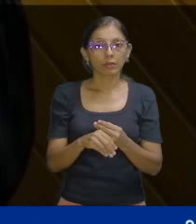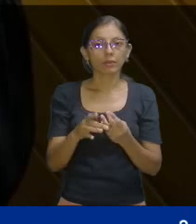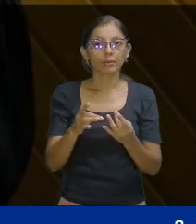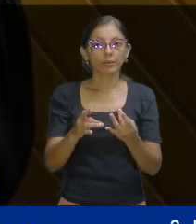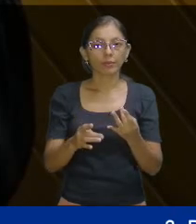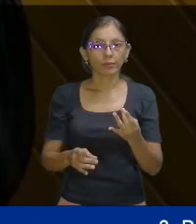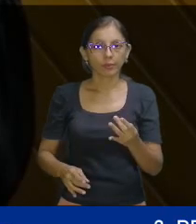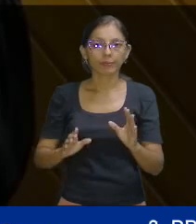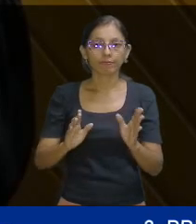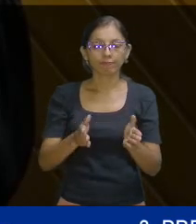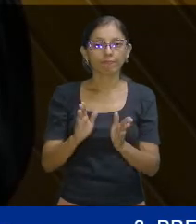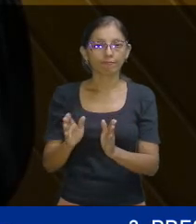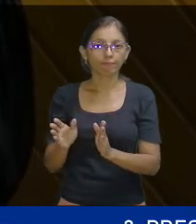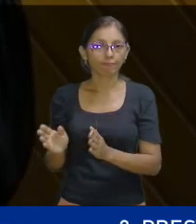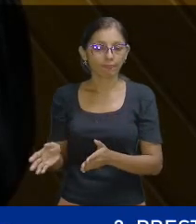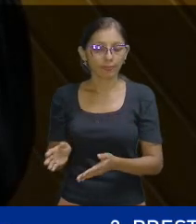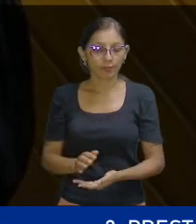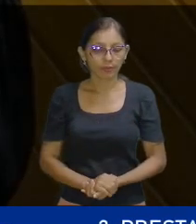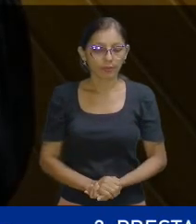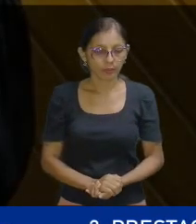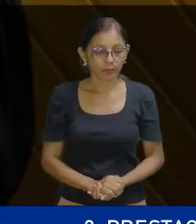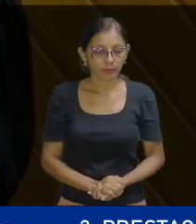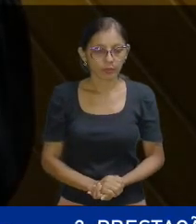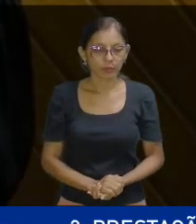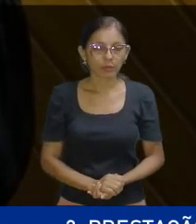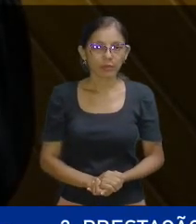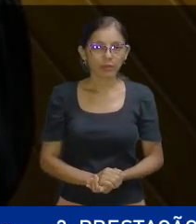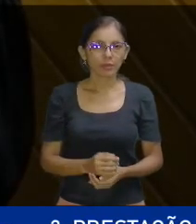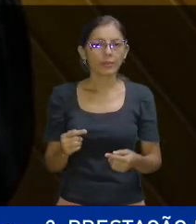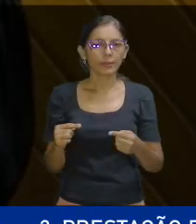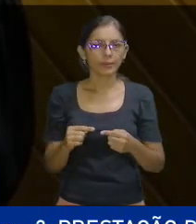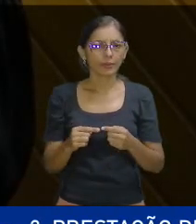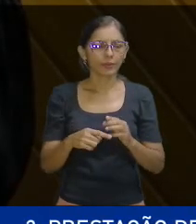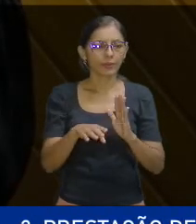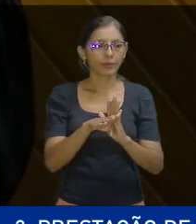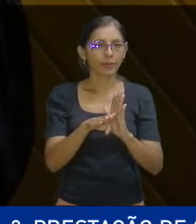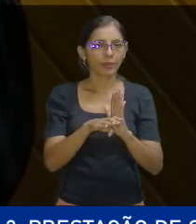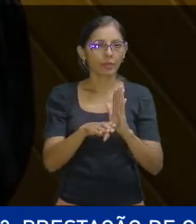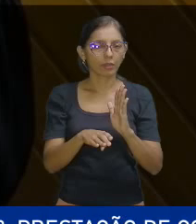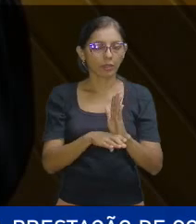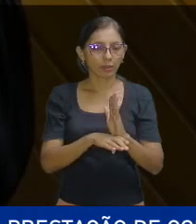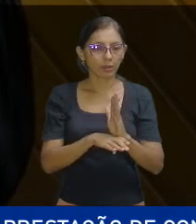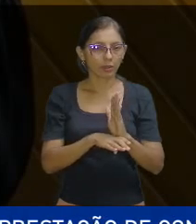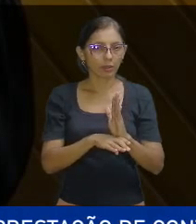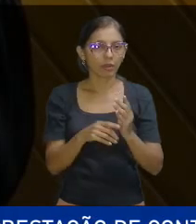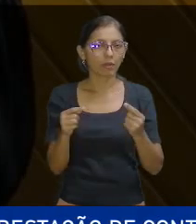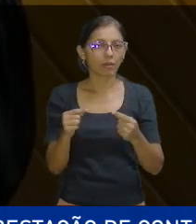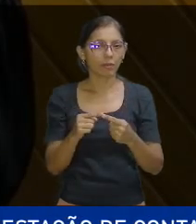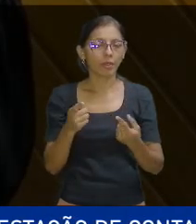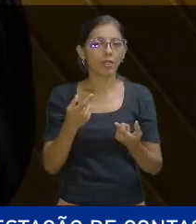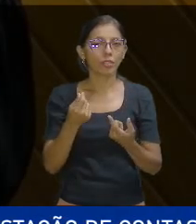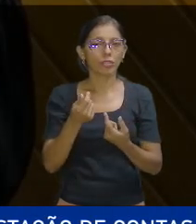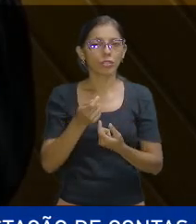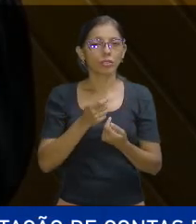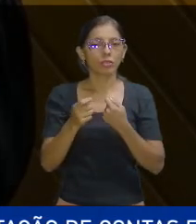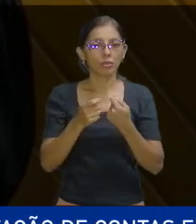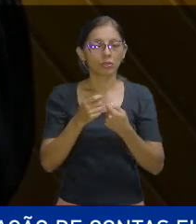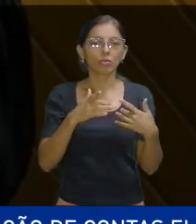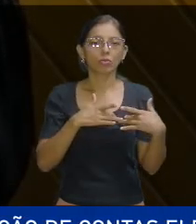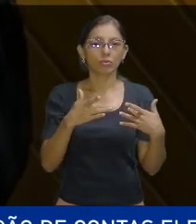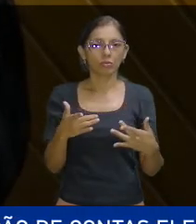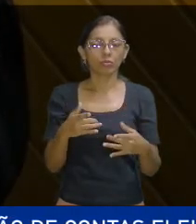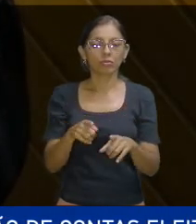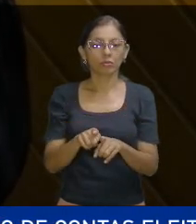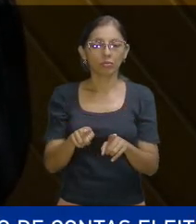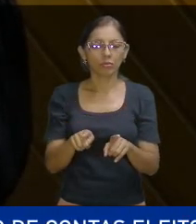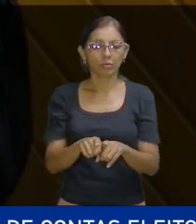retificadora, conforme se verifica no formulário Receitas Estimáveis em Dinheiro e nos recibos de doação.